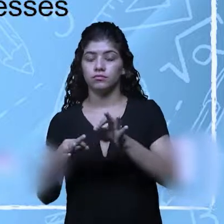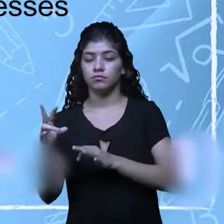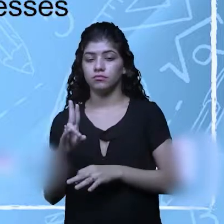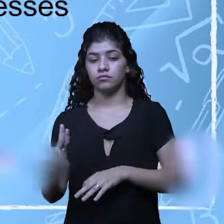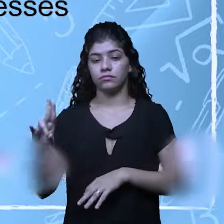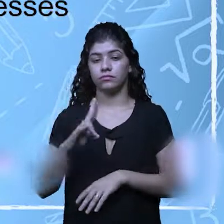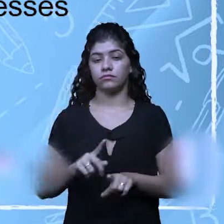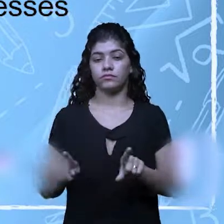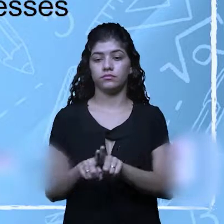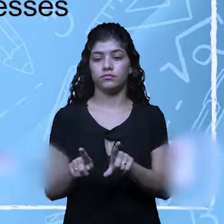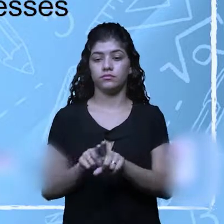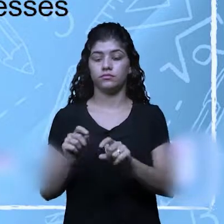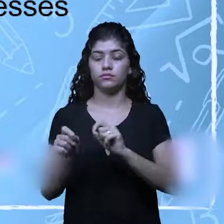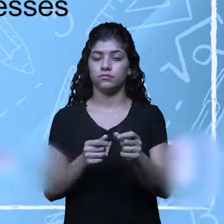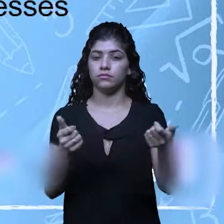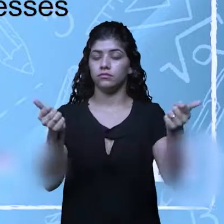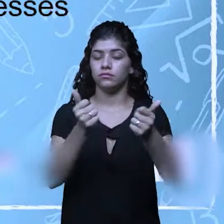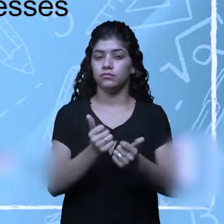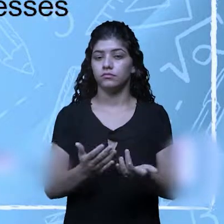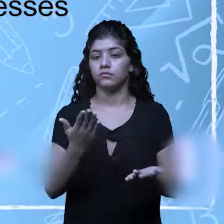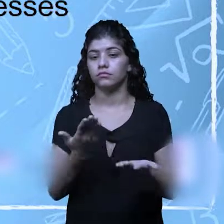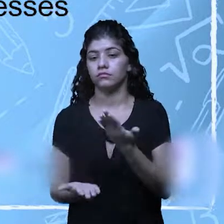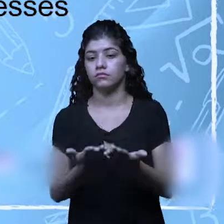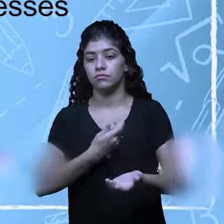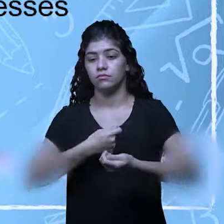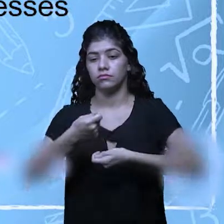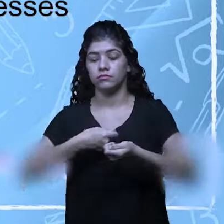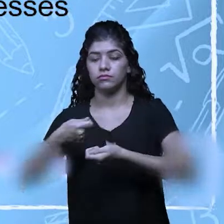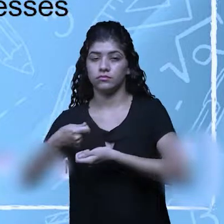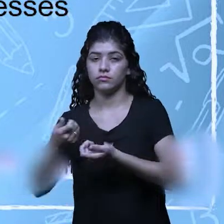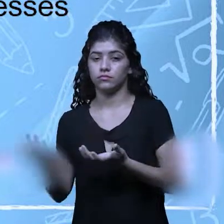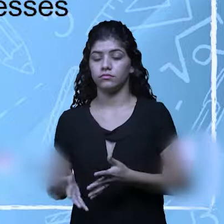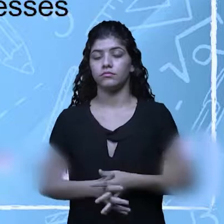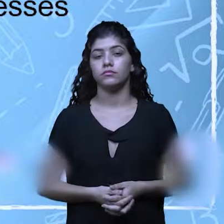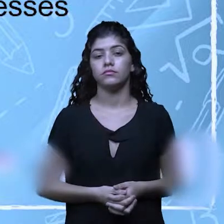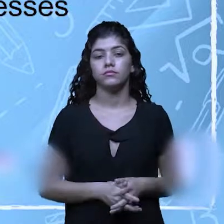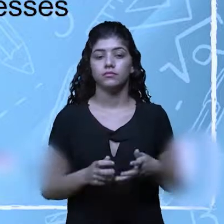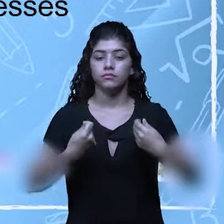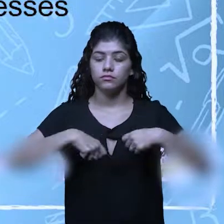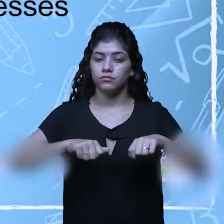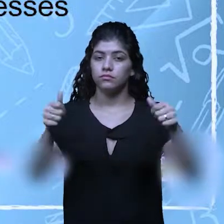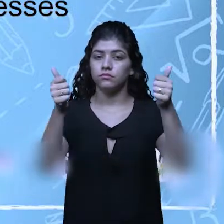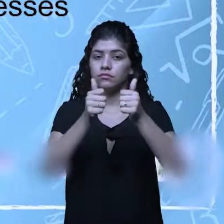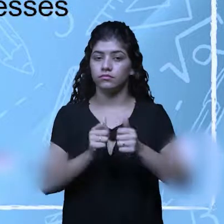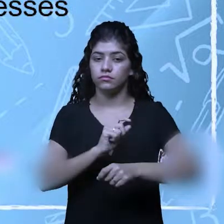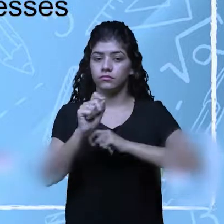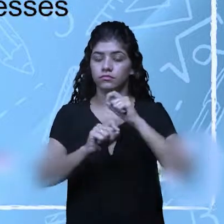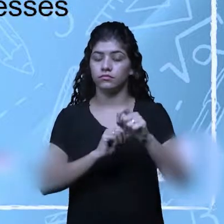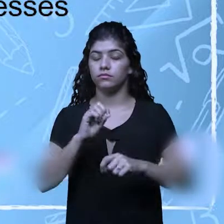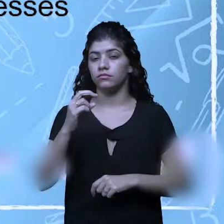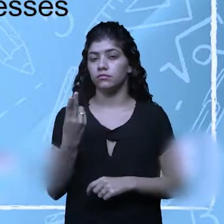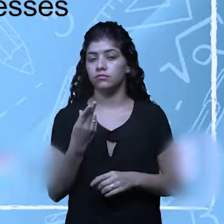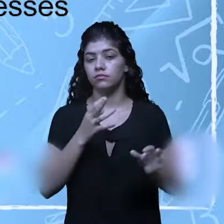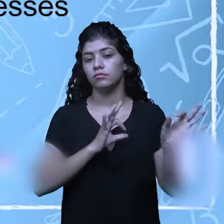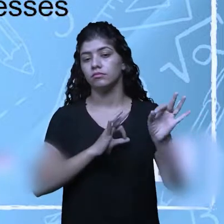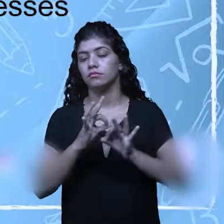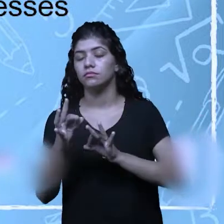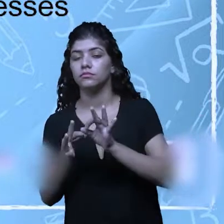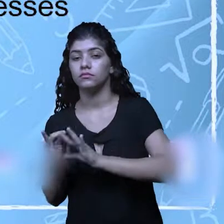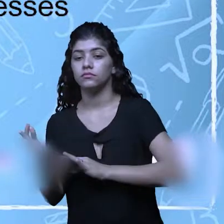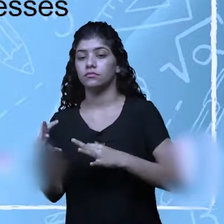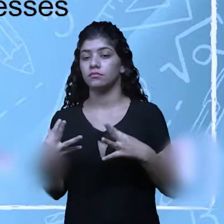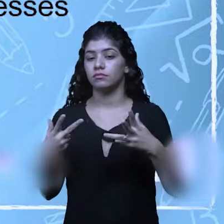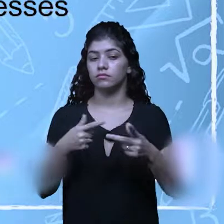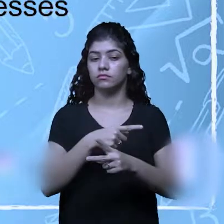definidos, utilizamos equipamentos de medição para controlar esses requisitos. Devemos verificar ou calibrar,